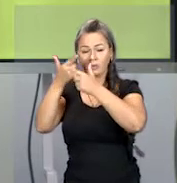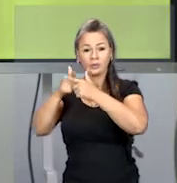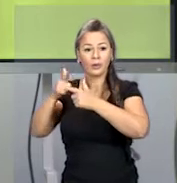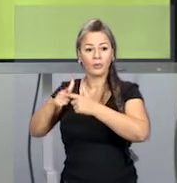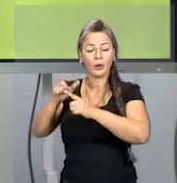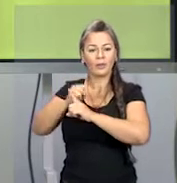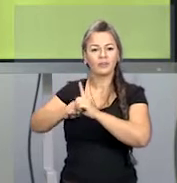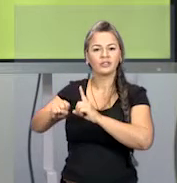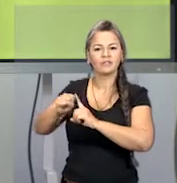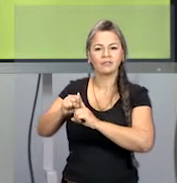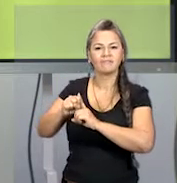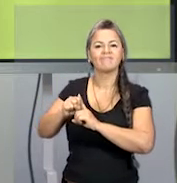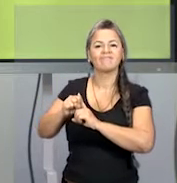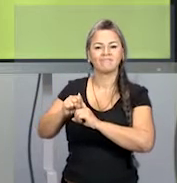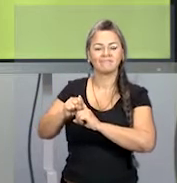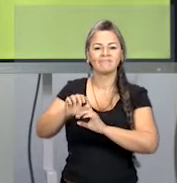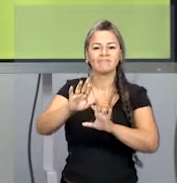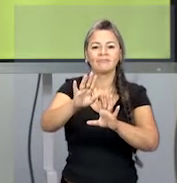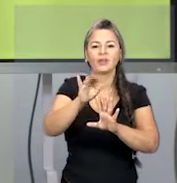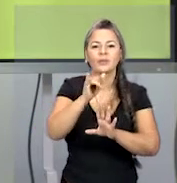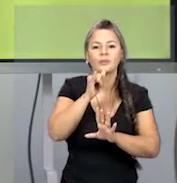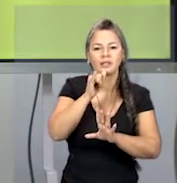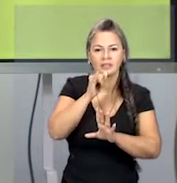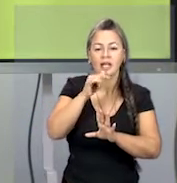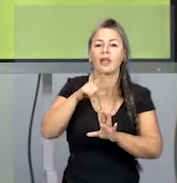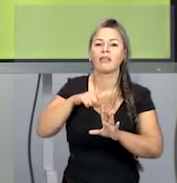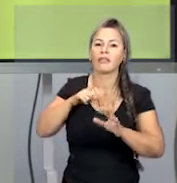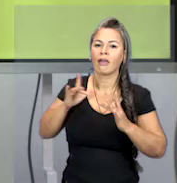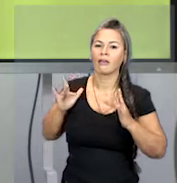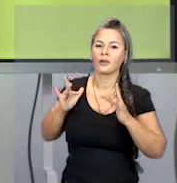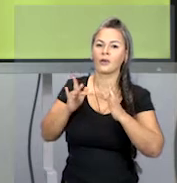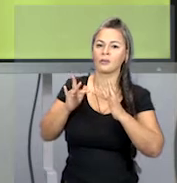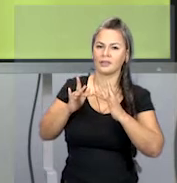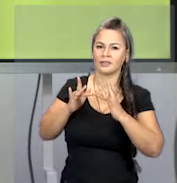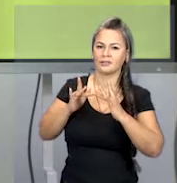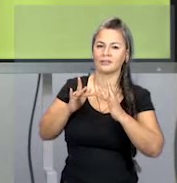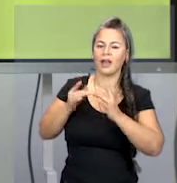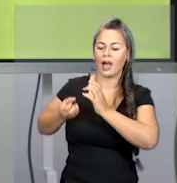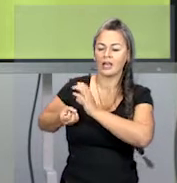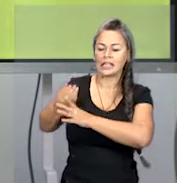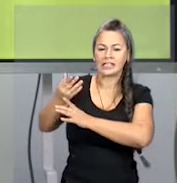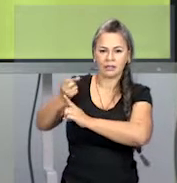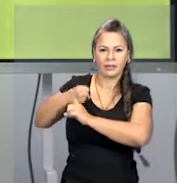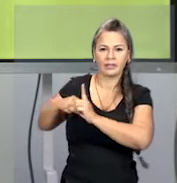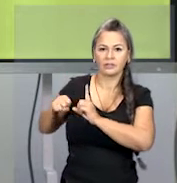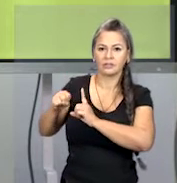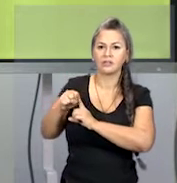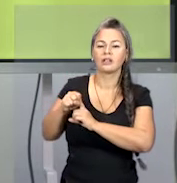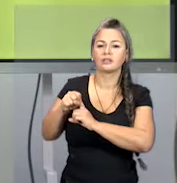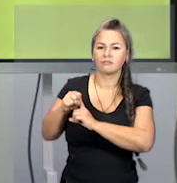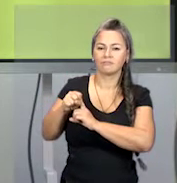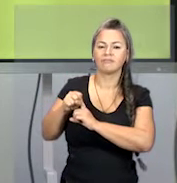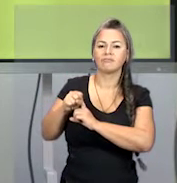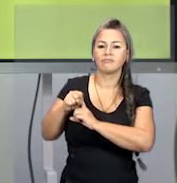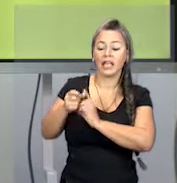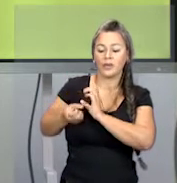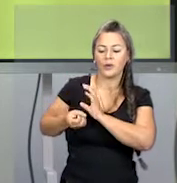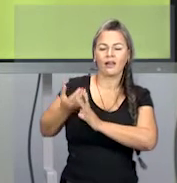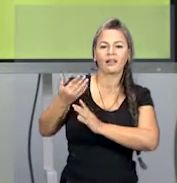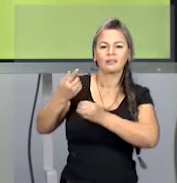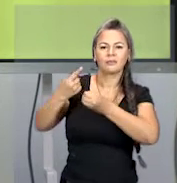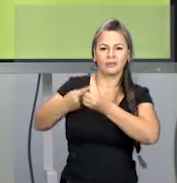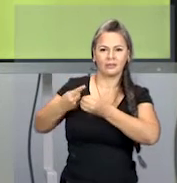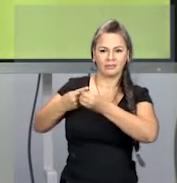relação entre a sociologia e o surgimento da cidade moderna. Mas a cidade, enquanto organização, ela